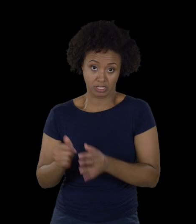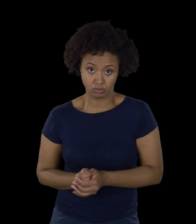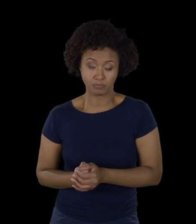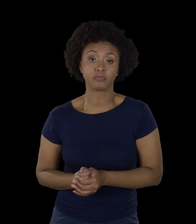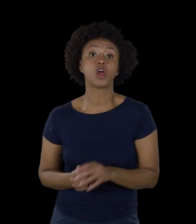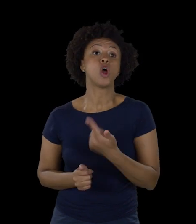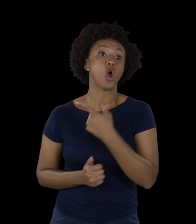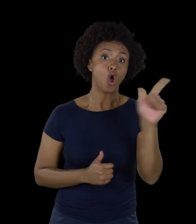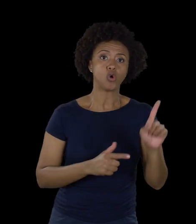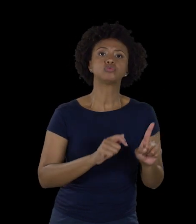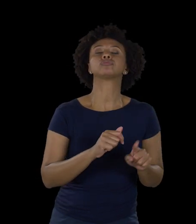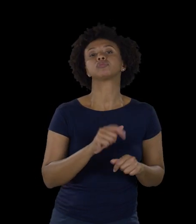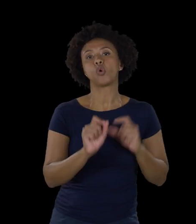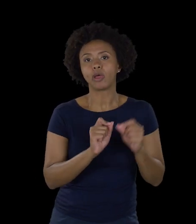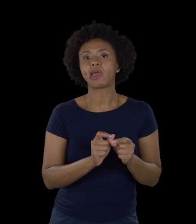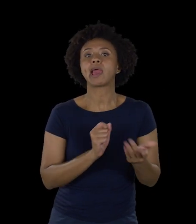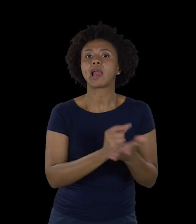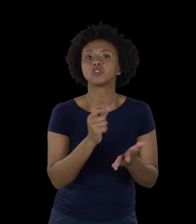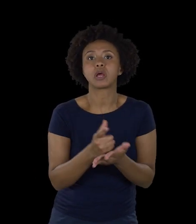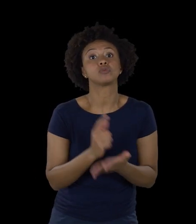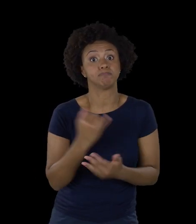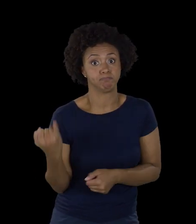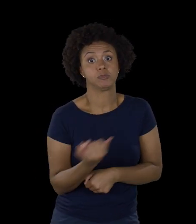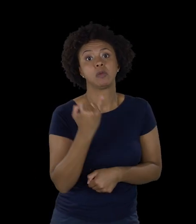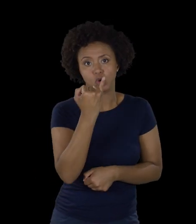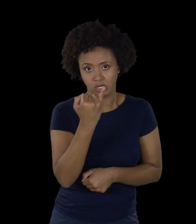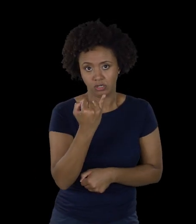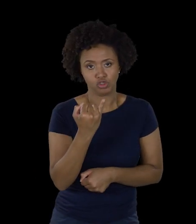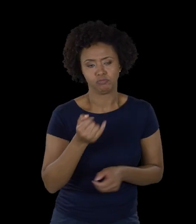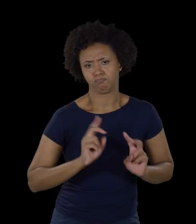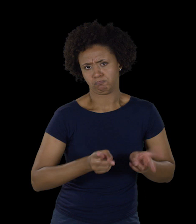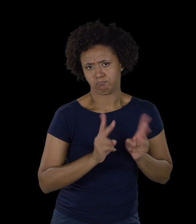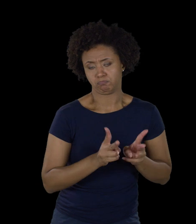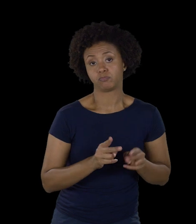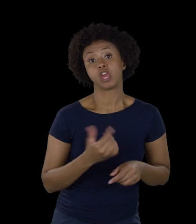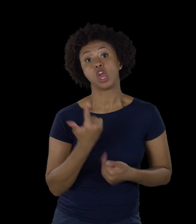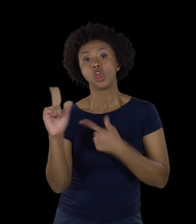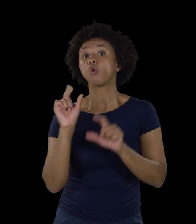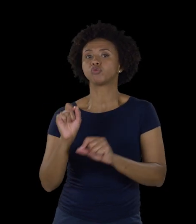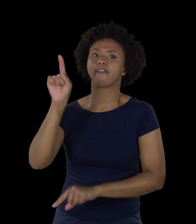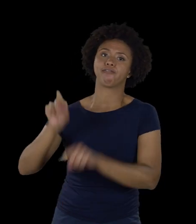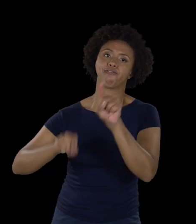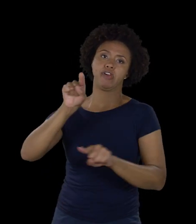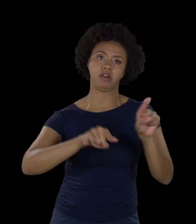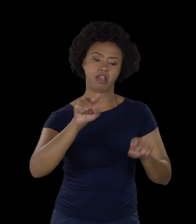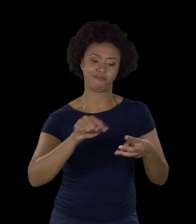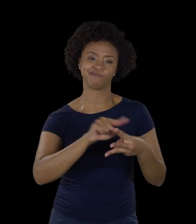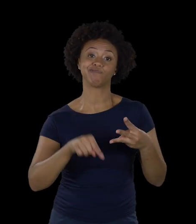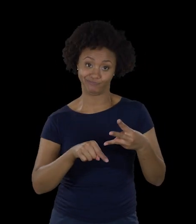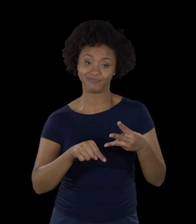alteram mês a mês, e também temos os variáveis, que são, sobretudo,